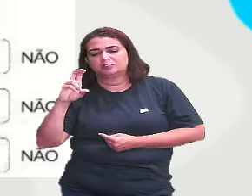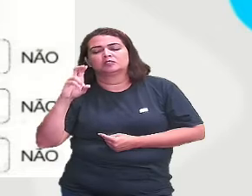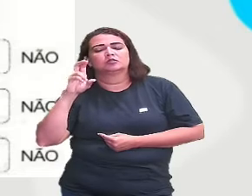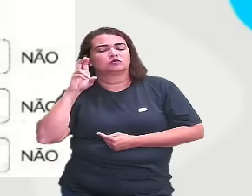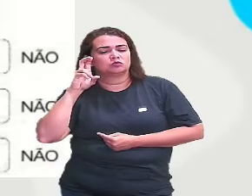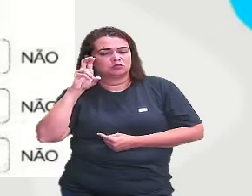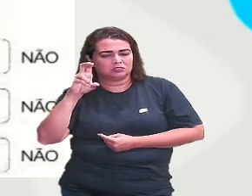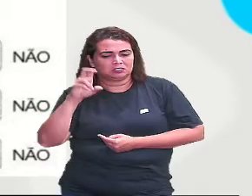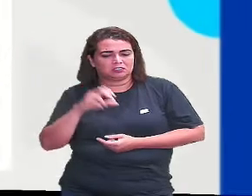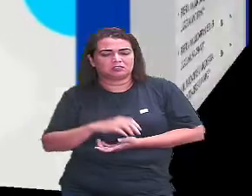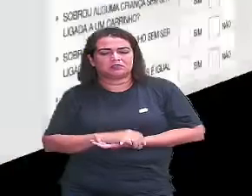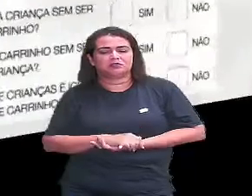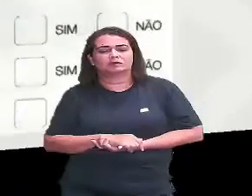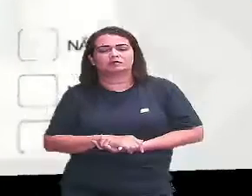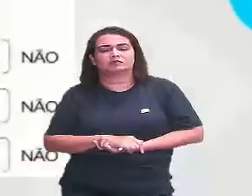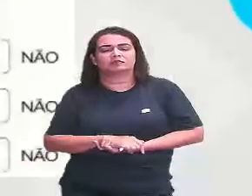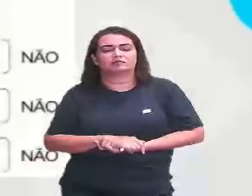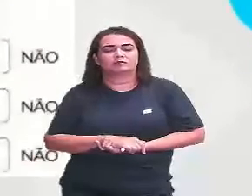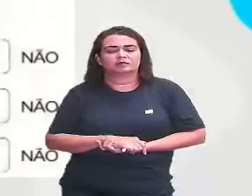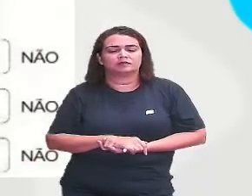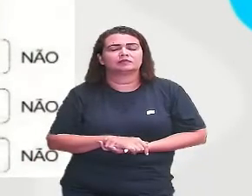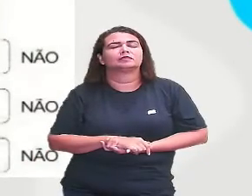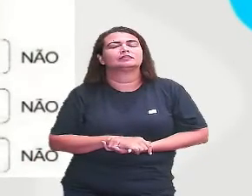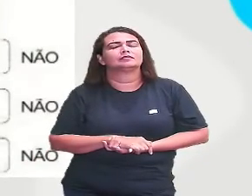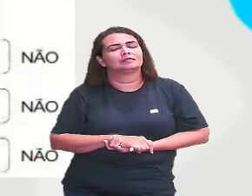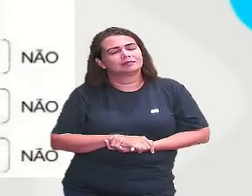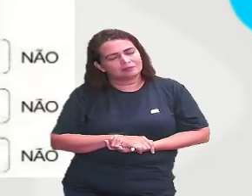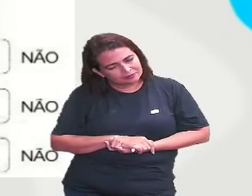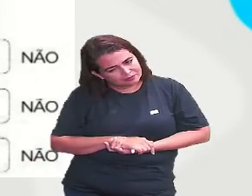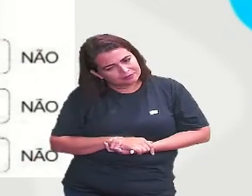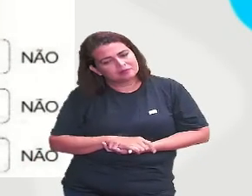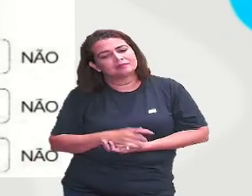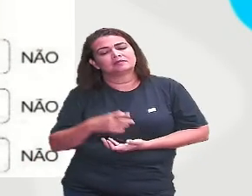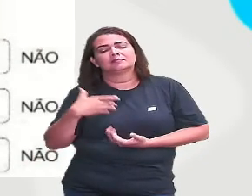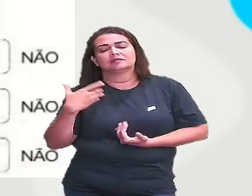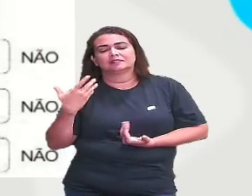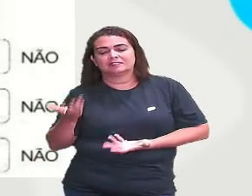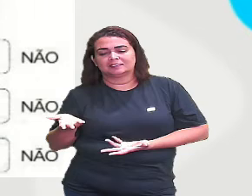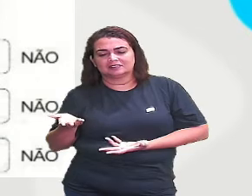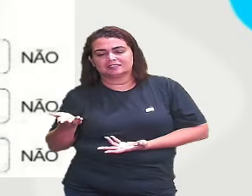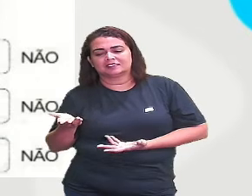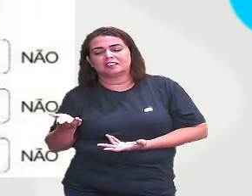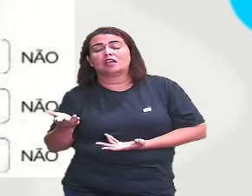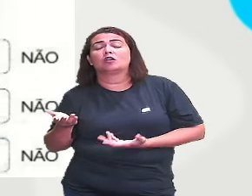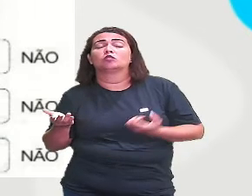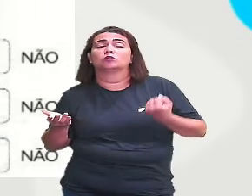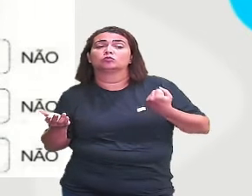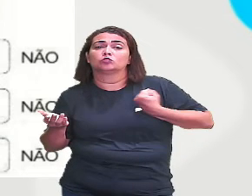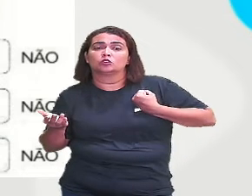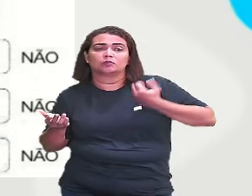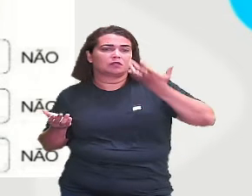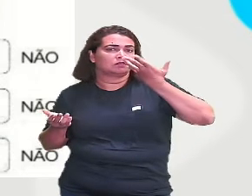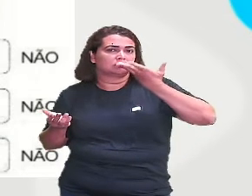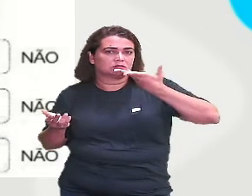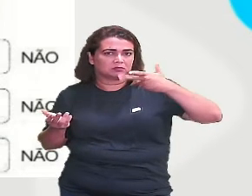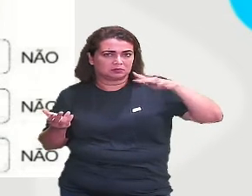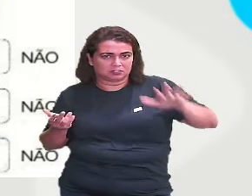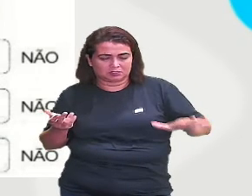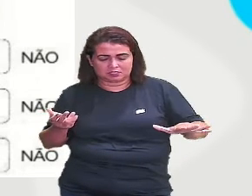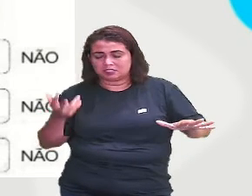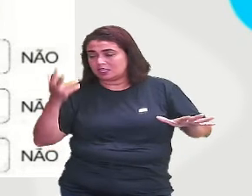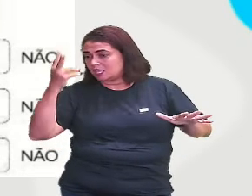5 carrinhos, vamos ver. Então, o número de crianças é o mesmo número de